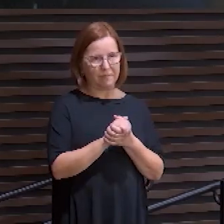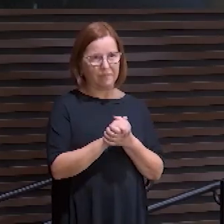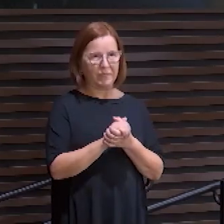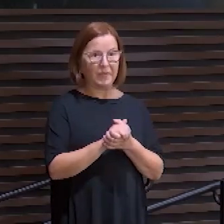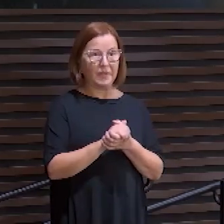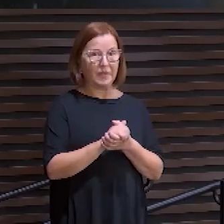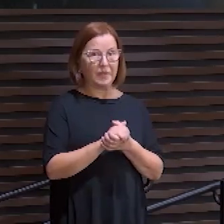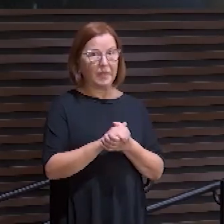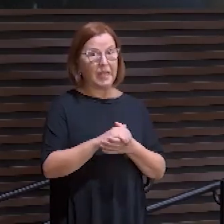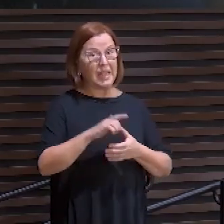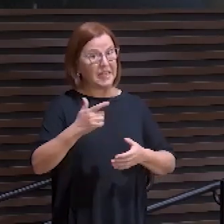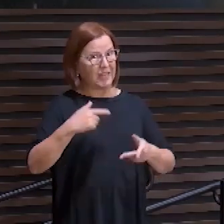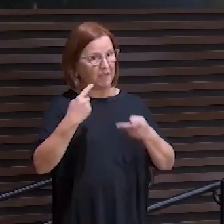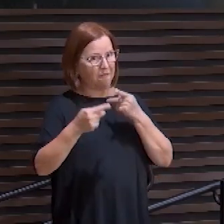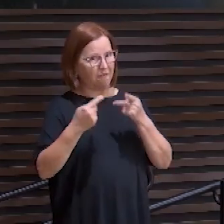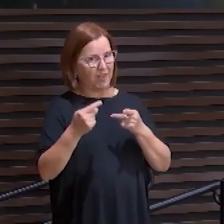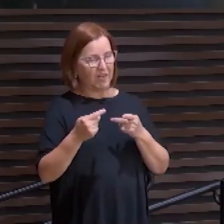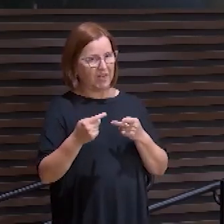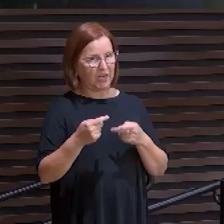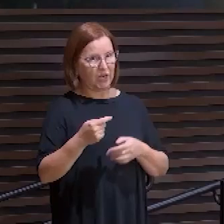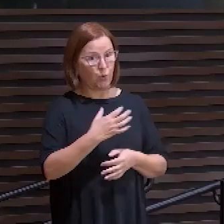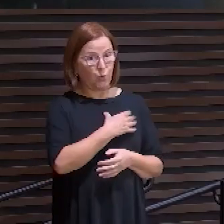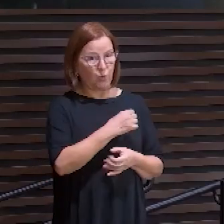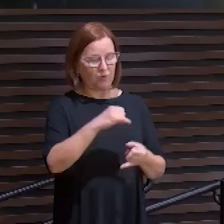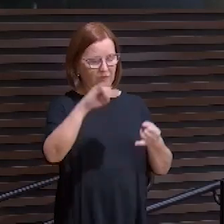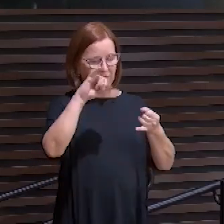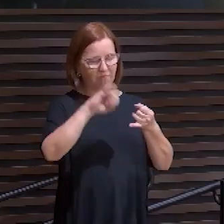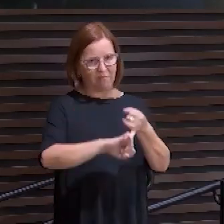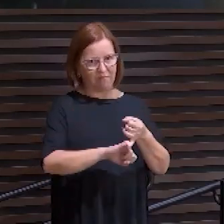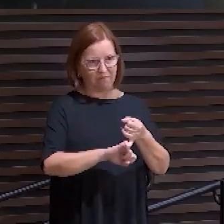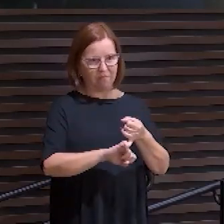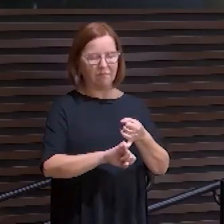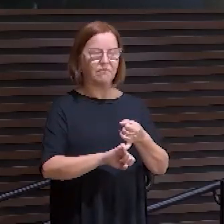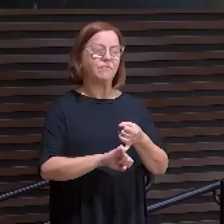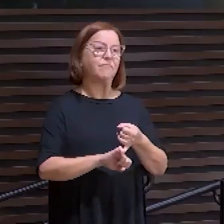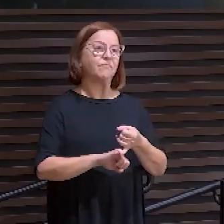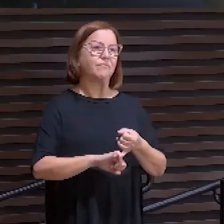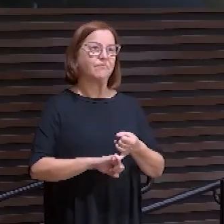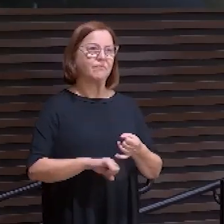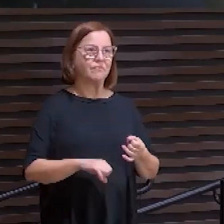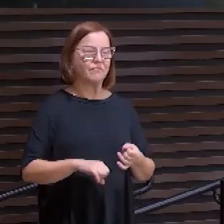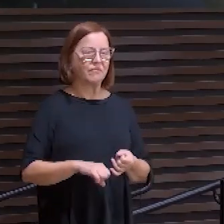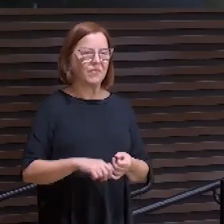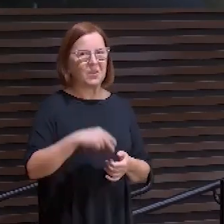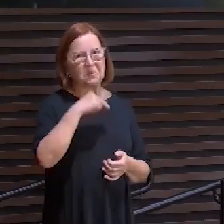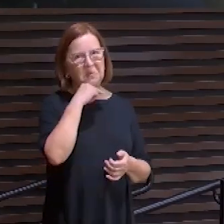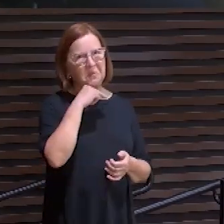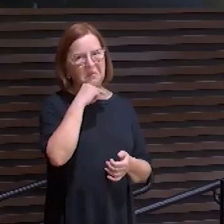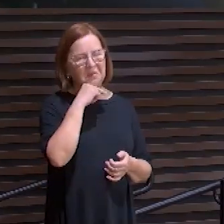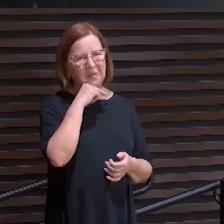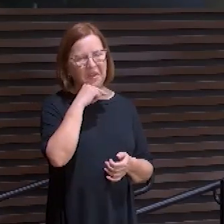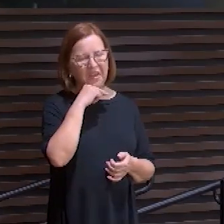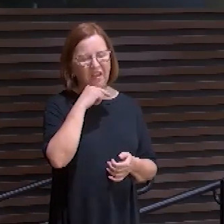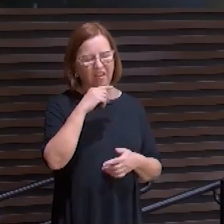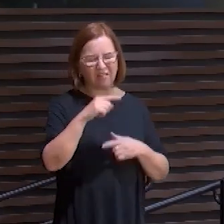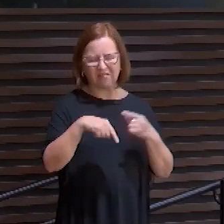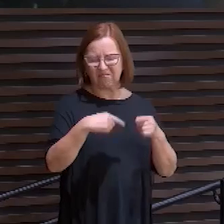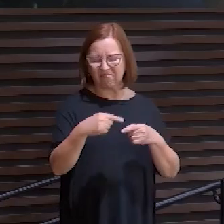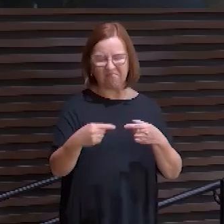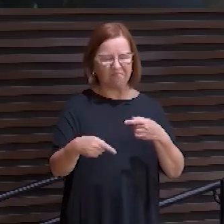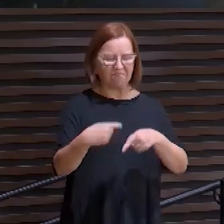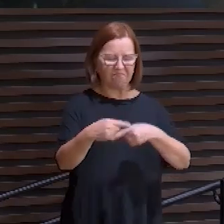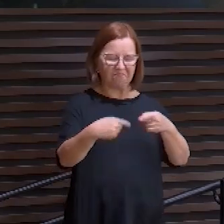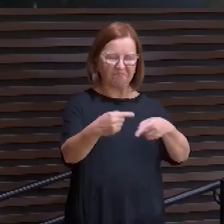contar os outros, os filhos, os netos, os bisnetos, os trinetos,